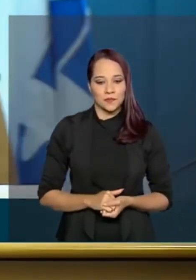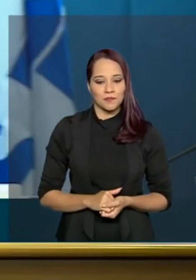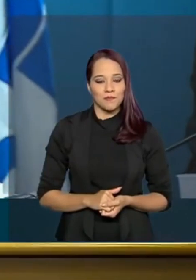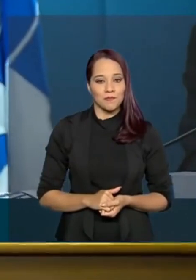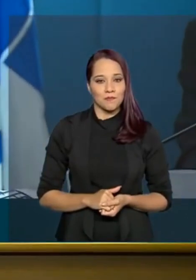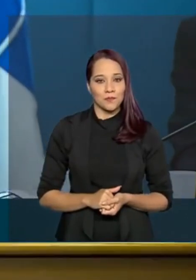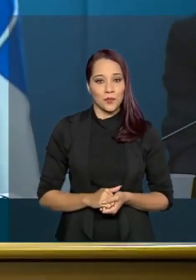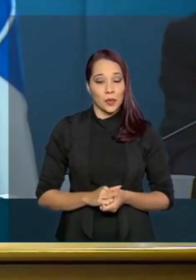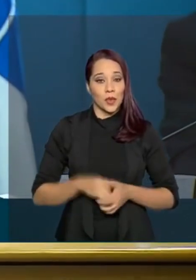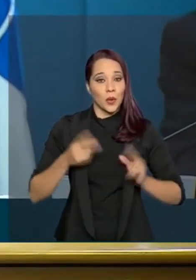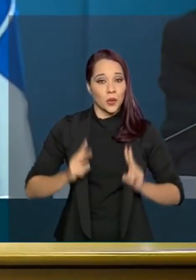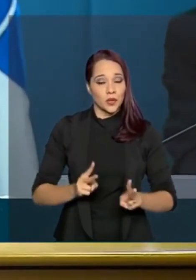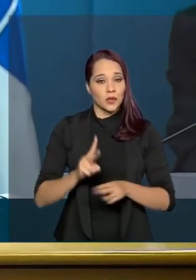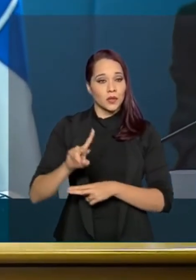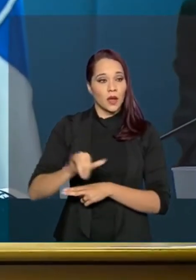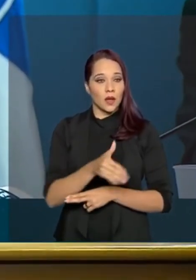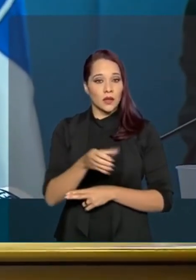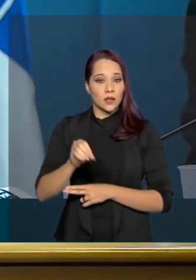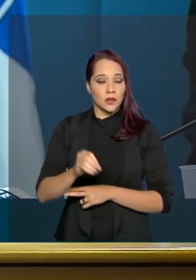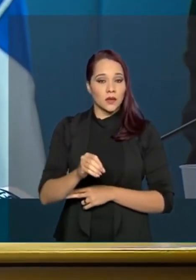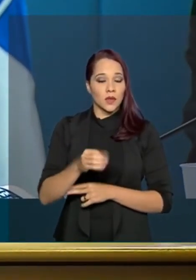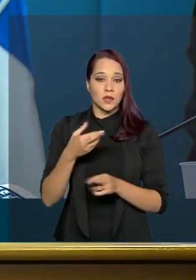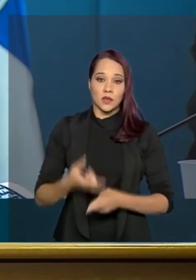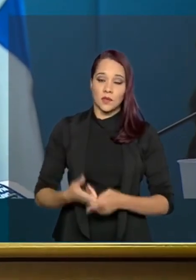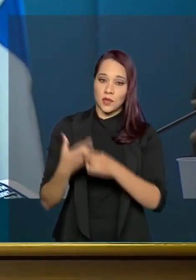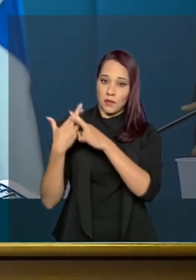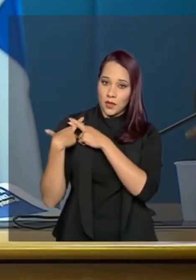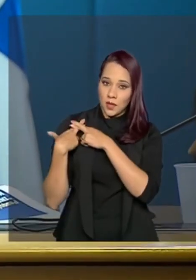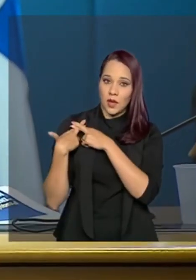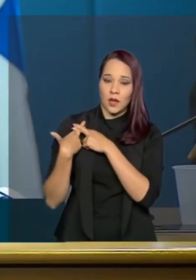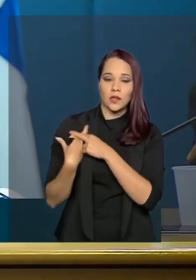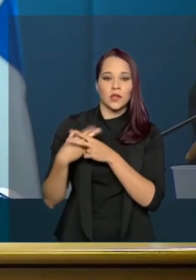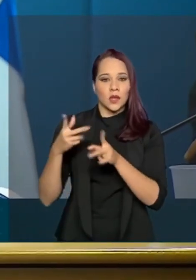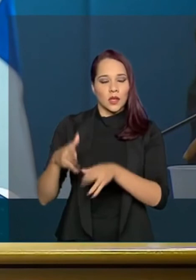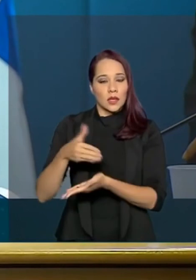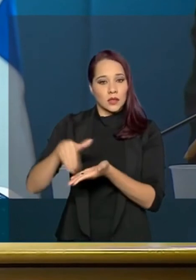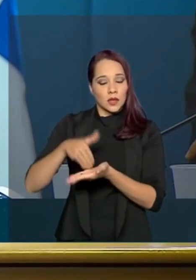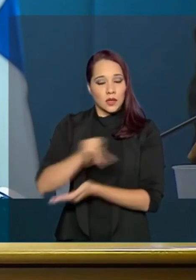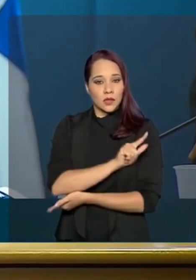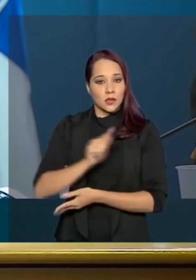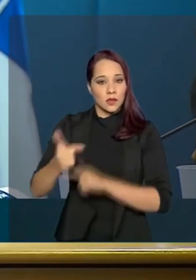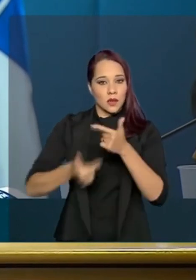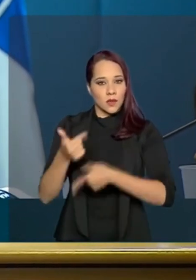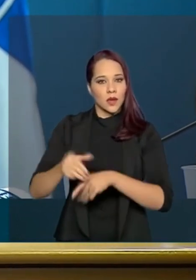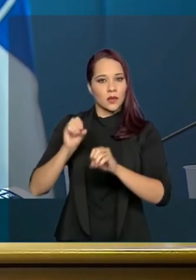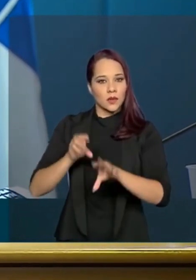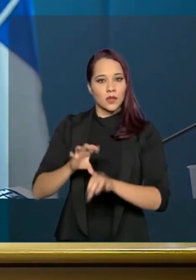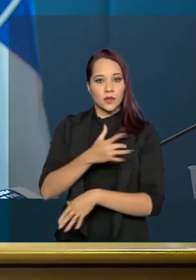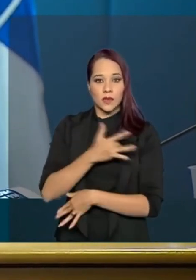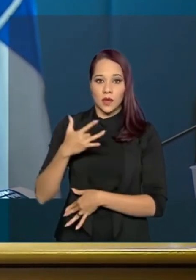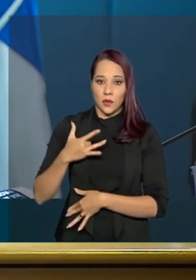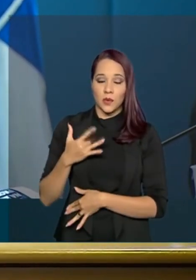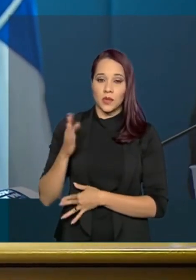Dando prosseguimento às suas ações de responsabilidade como Secretaria de Gestão do Trabalho e Educação em Saúde,